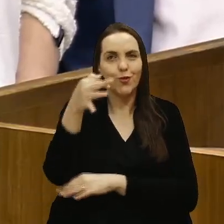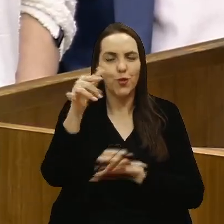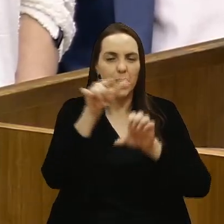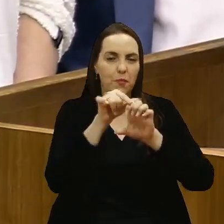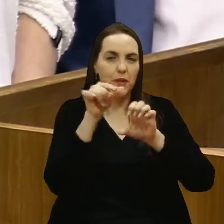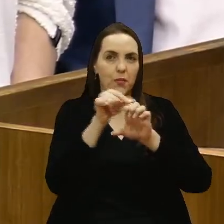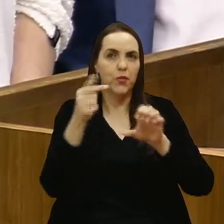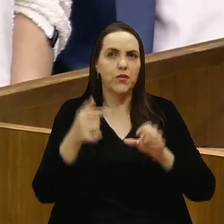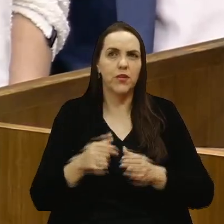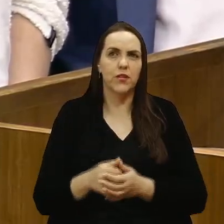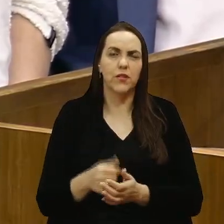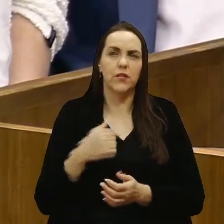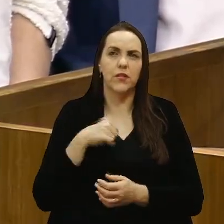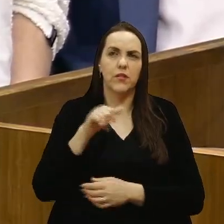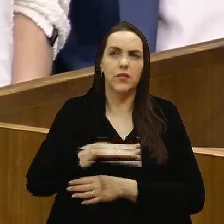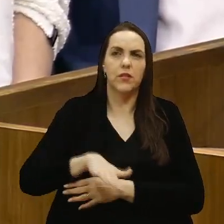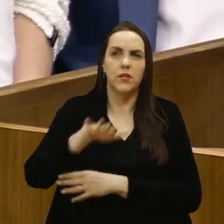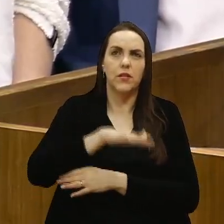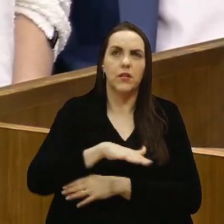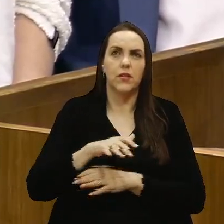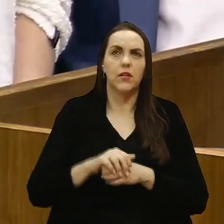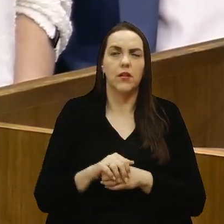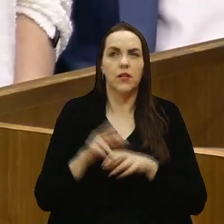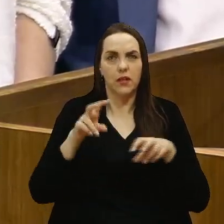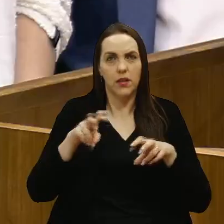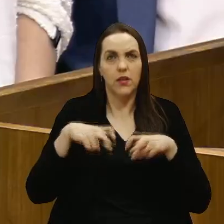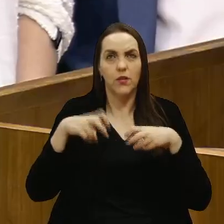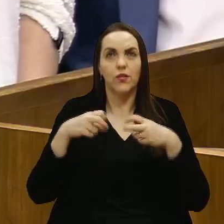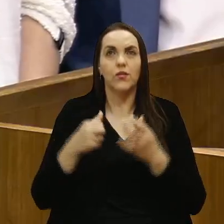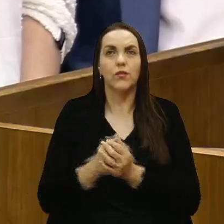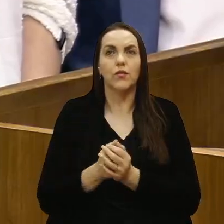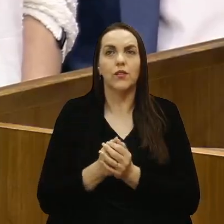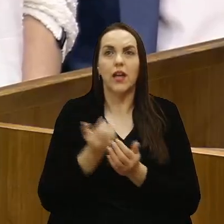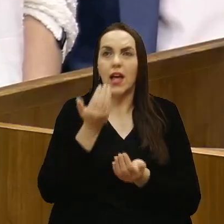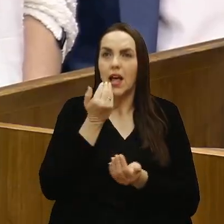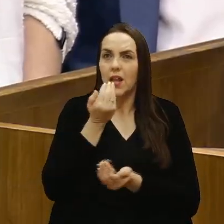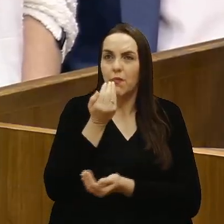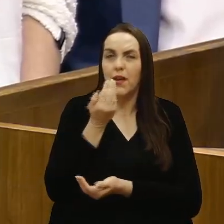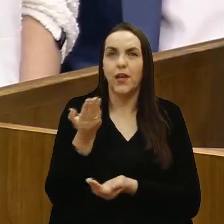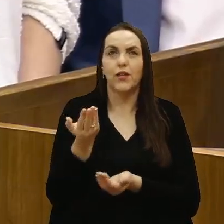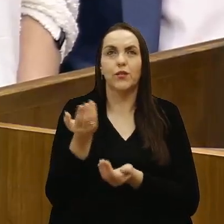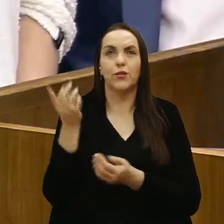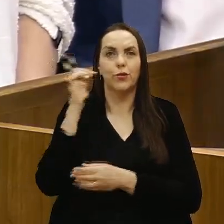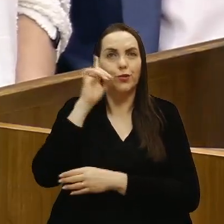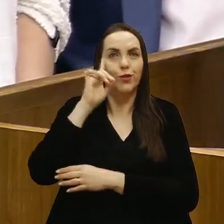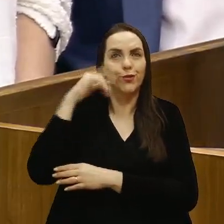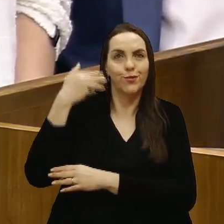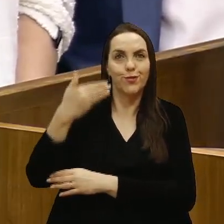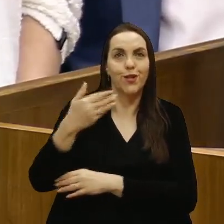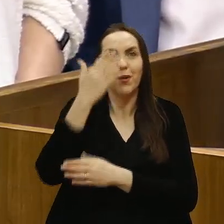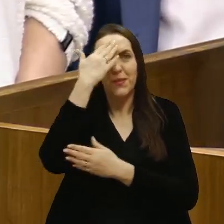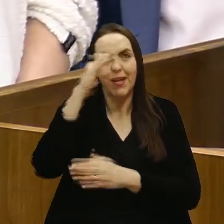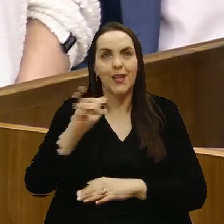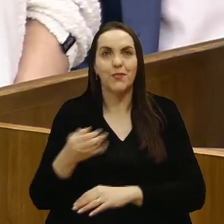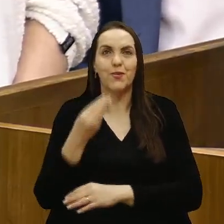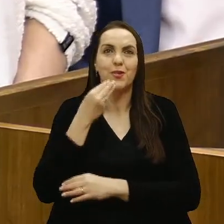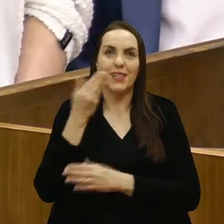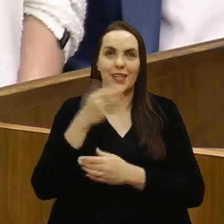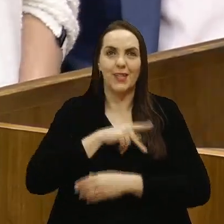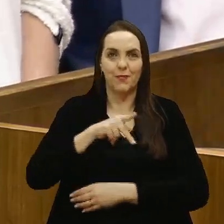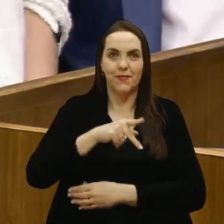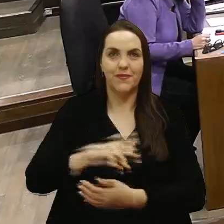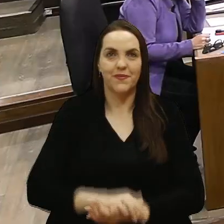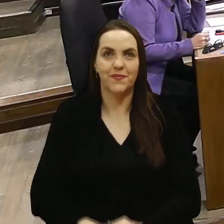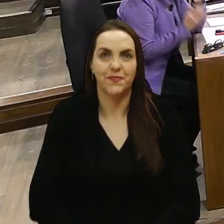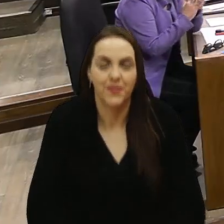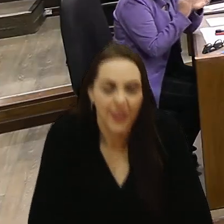empreendedores, também na área da agricultura, porque nós precisamos do alimento, do nosso alimento do dia a dia. Obrigado pela oportunidade, presidente.